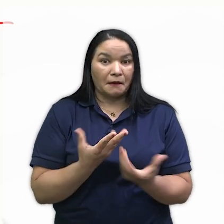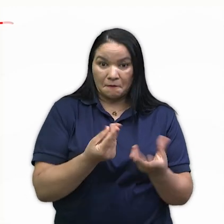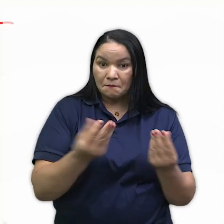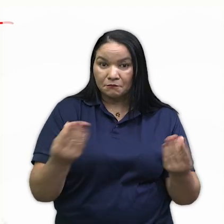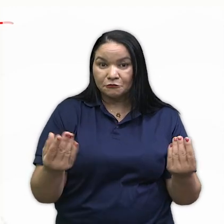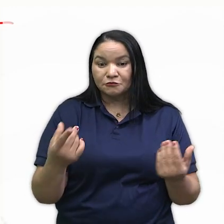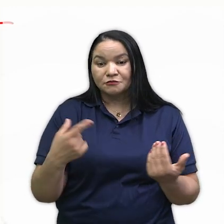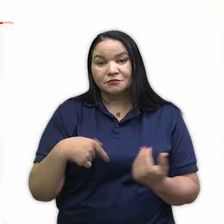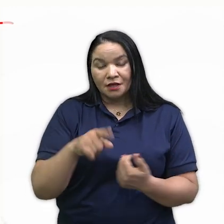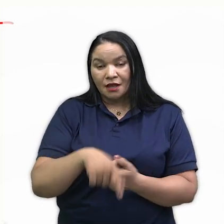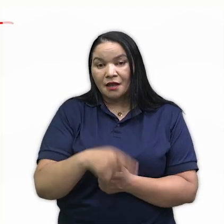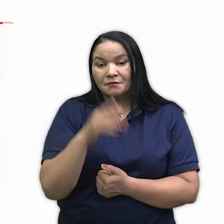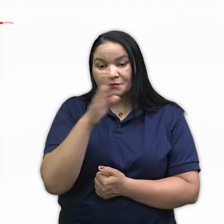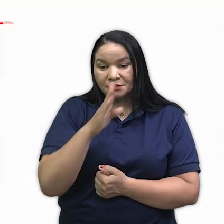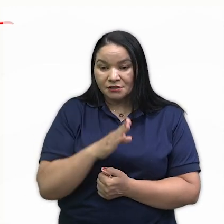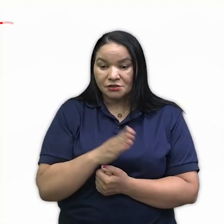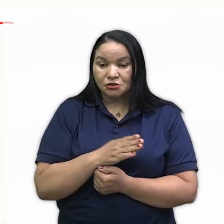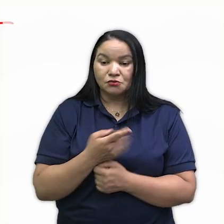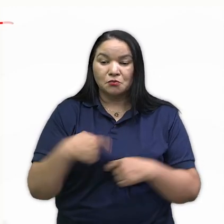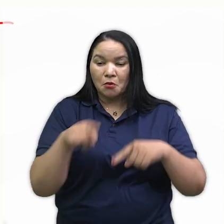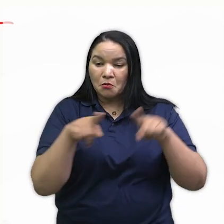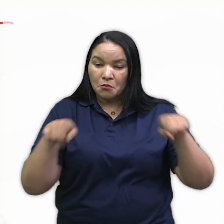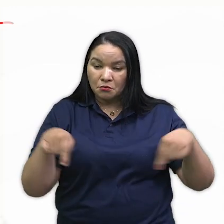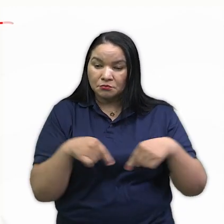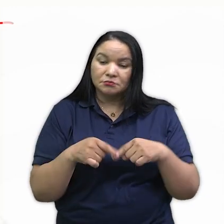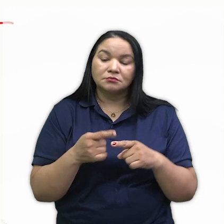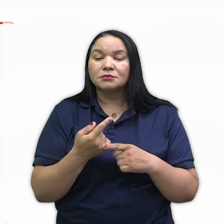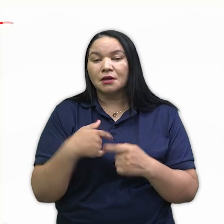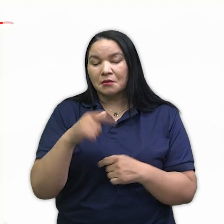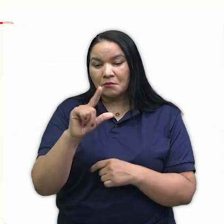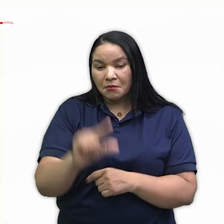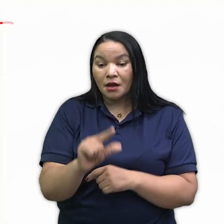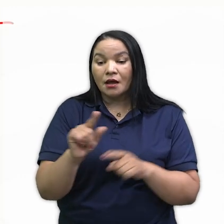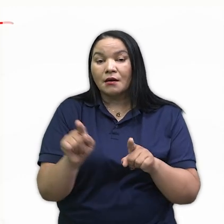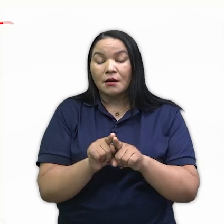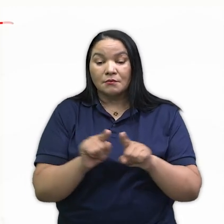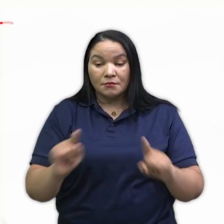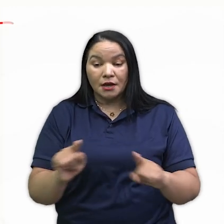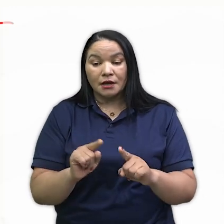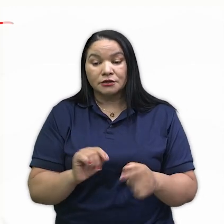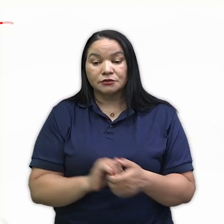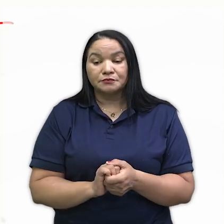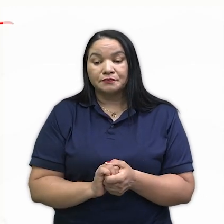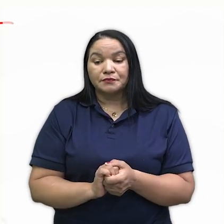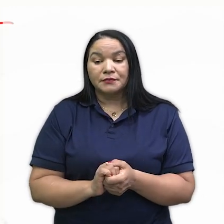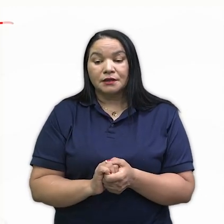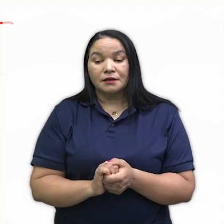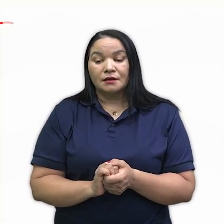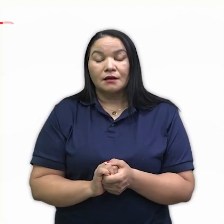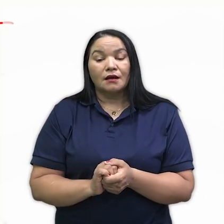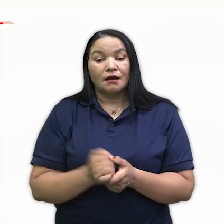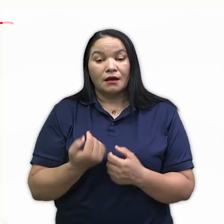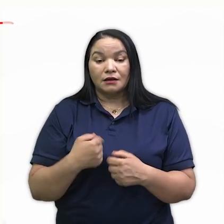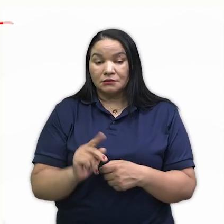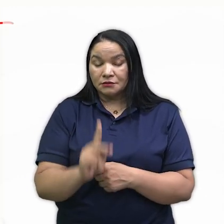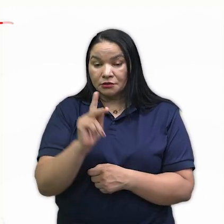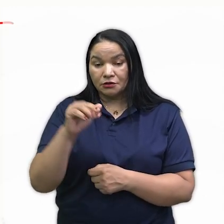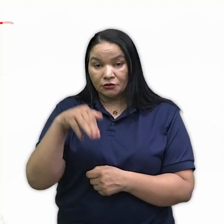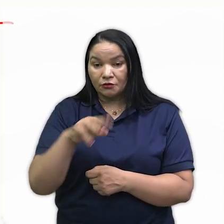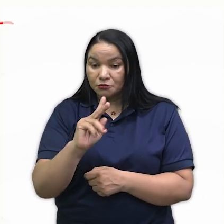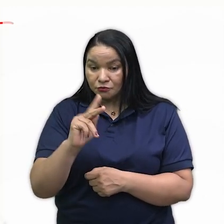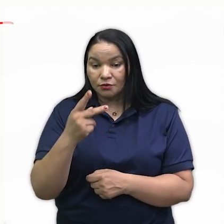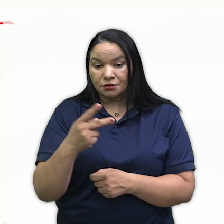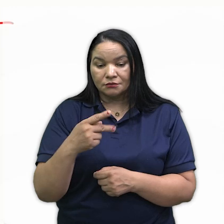O Brasil tem uma densidade demográfica baixa e ela é de em torno de 24 habitantes por quilômetro quadrado. Então,